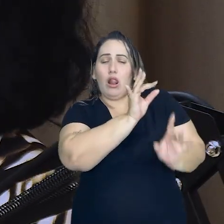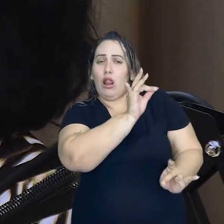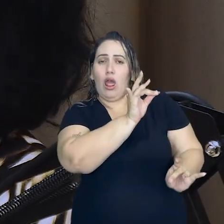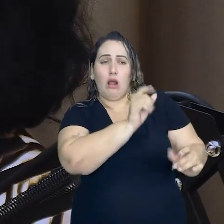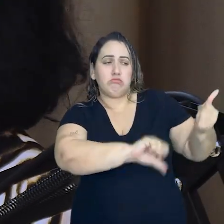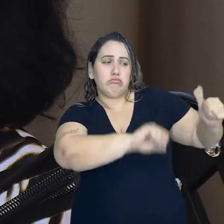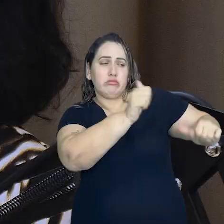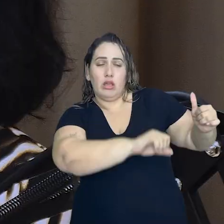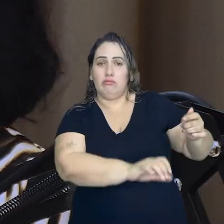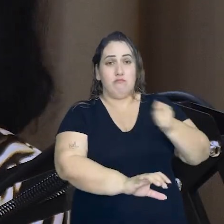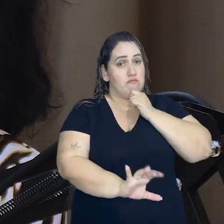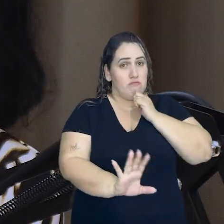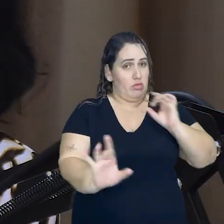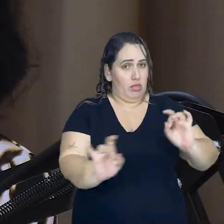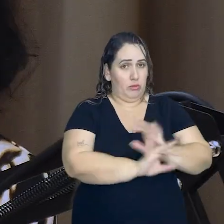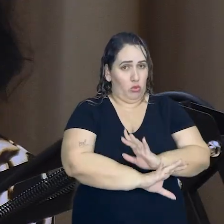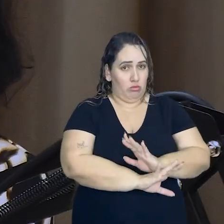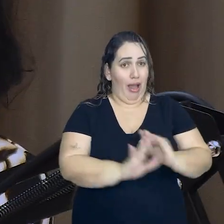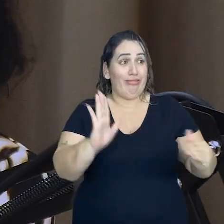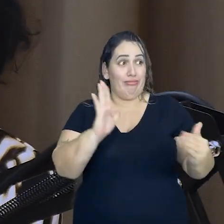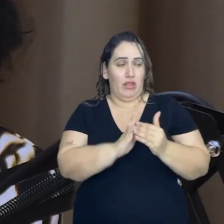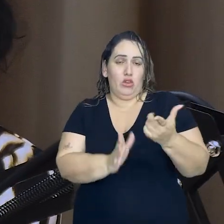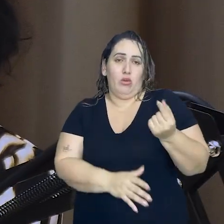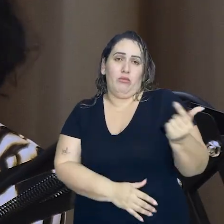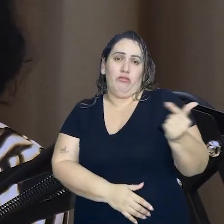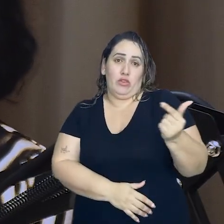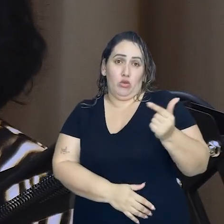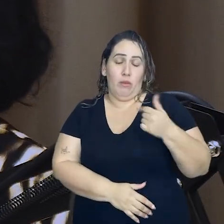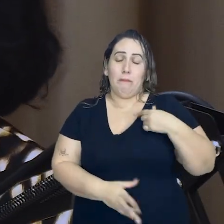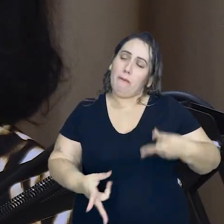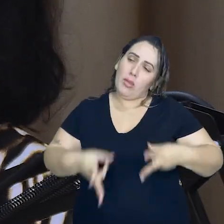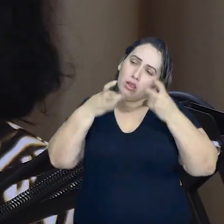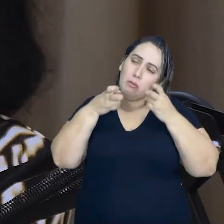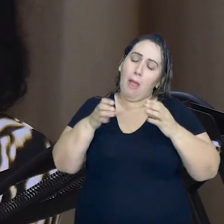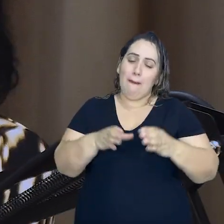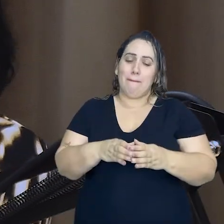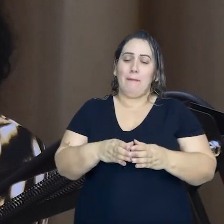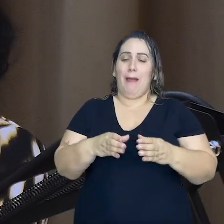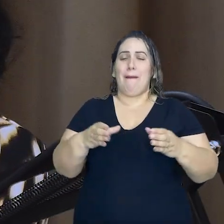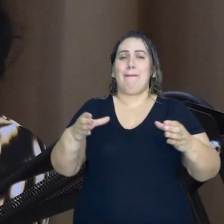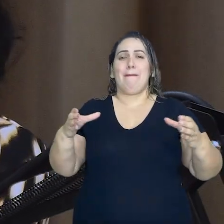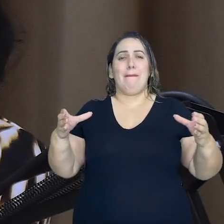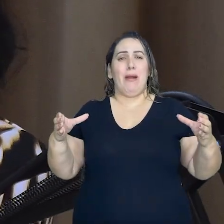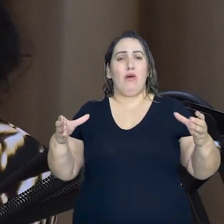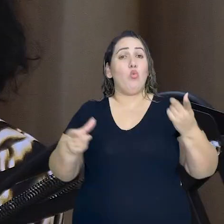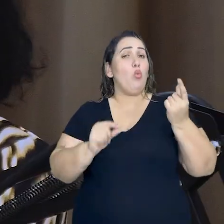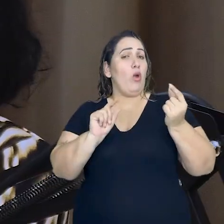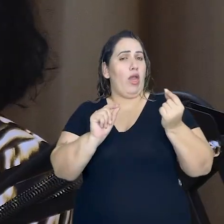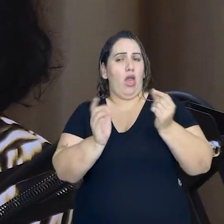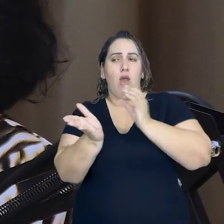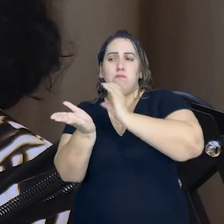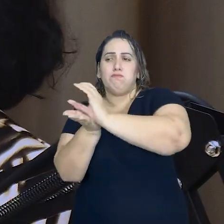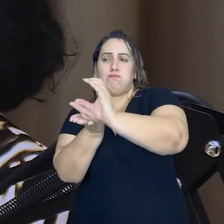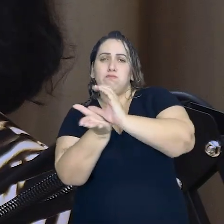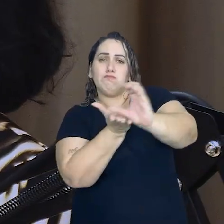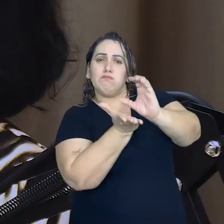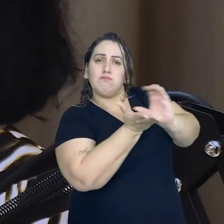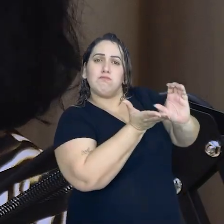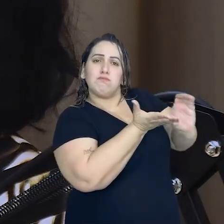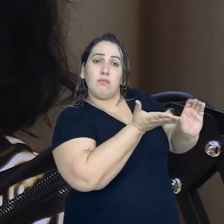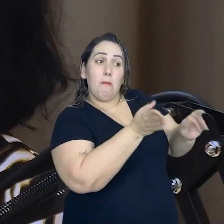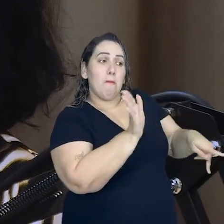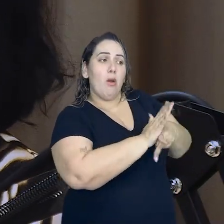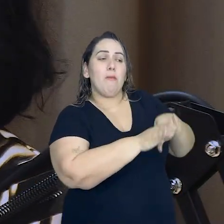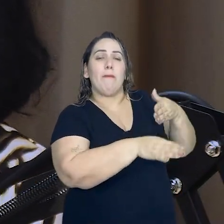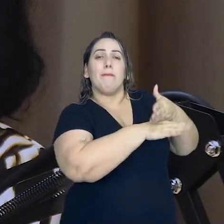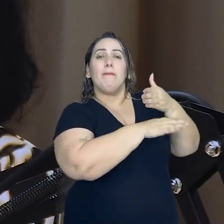estamos analisando. Então, tem havido um crescente. Como assim? Um crescente na distribuição dos fundos destinados à